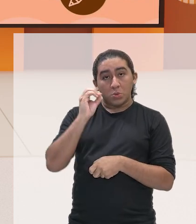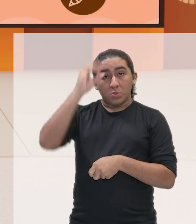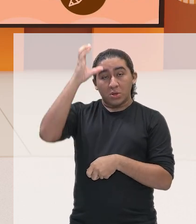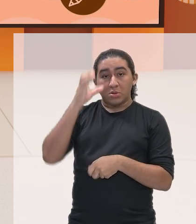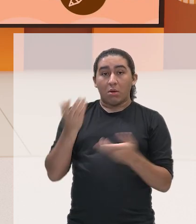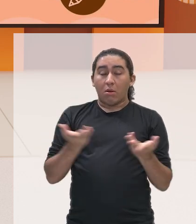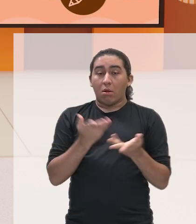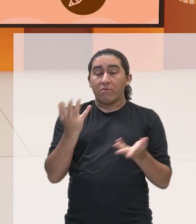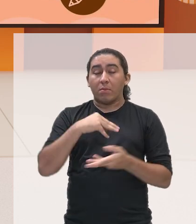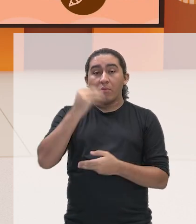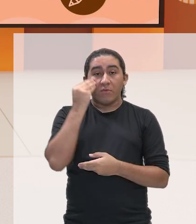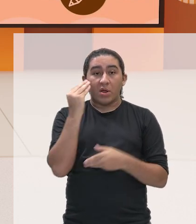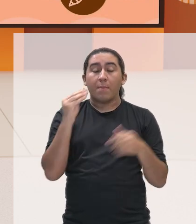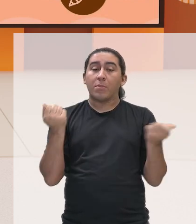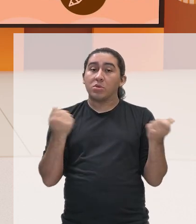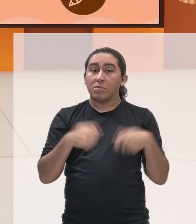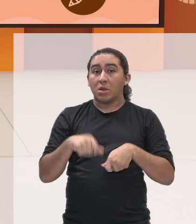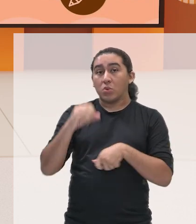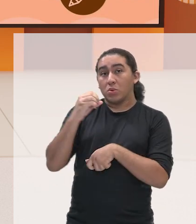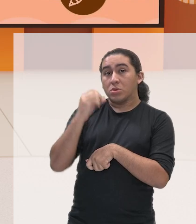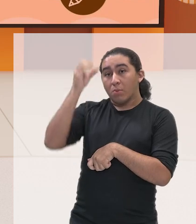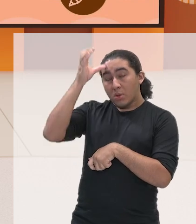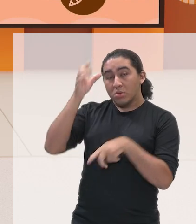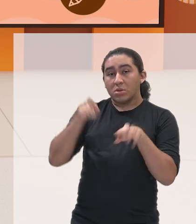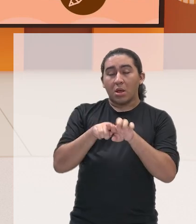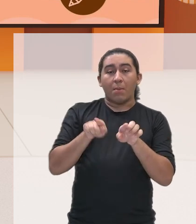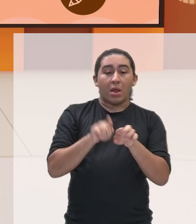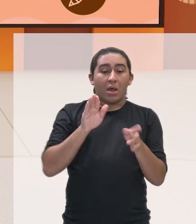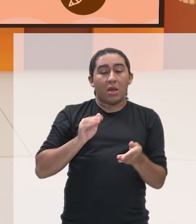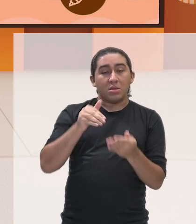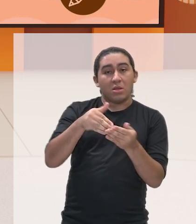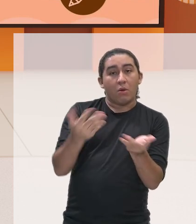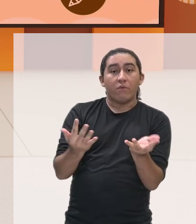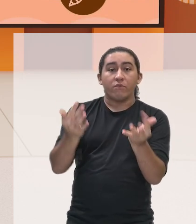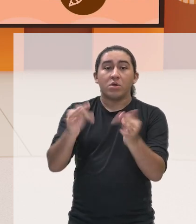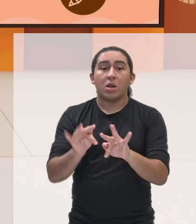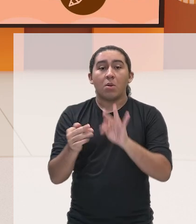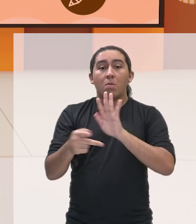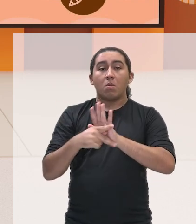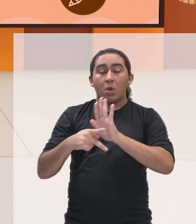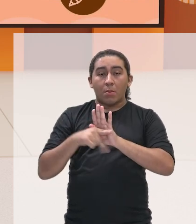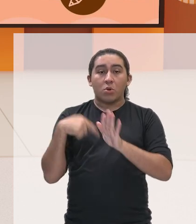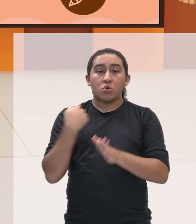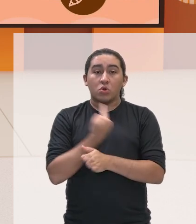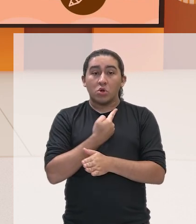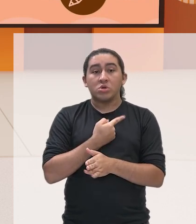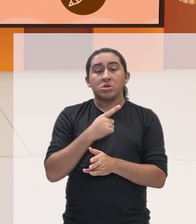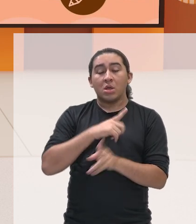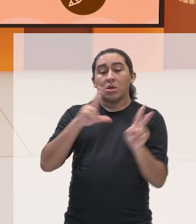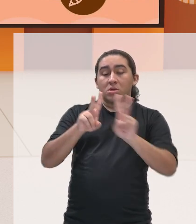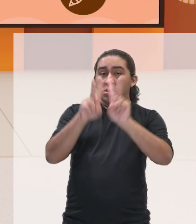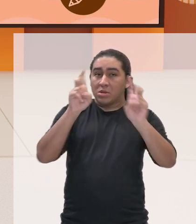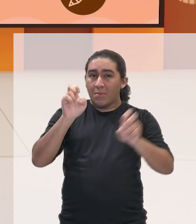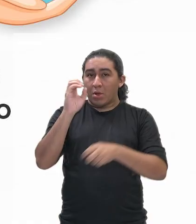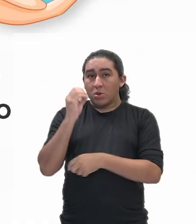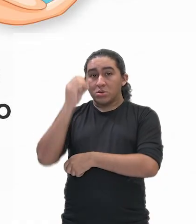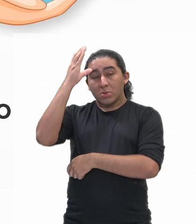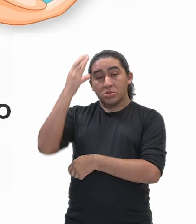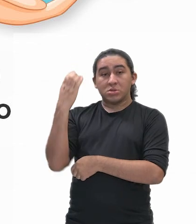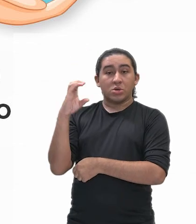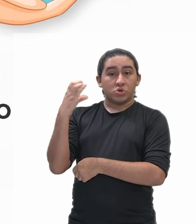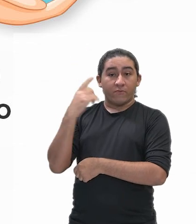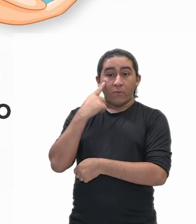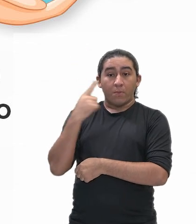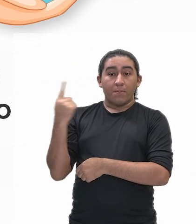Vejamos agora essas formas de conhecimento para chegar no final aí no que nós vamos falar de que é o conhecimento científico, tá